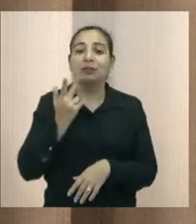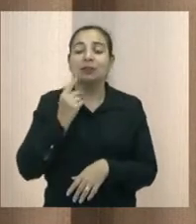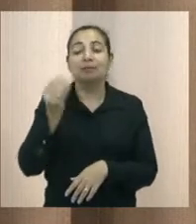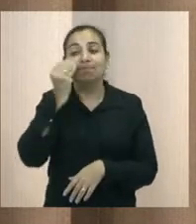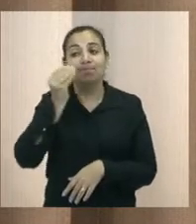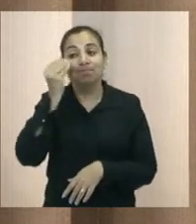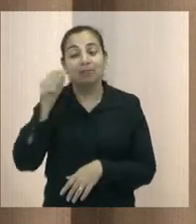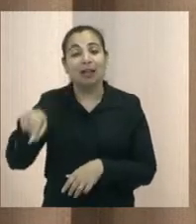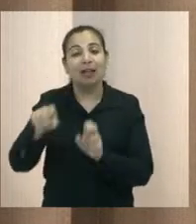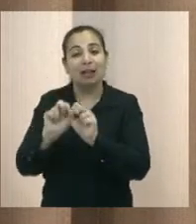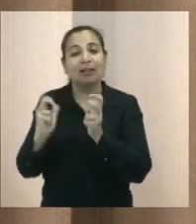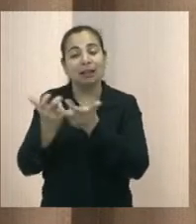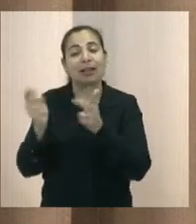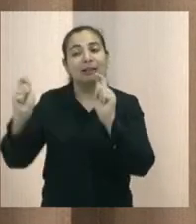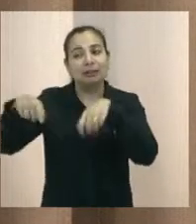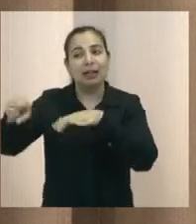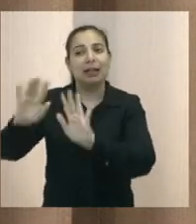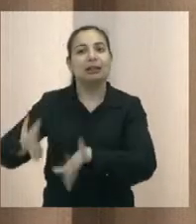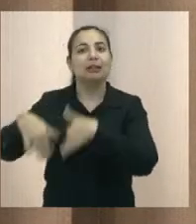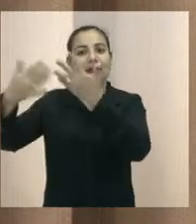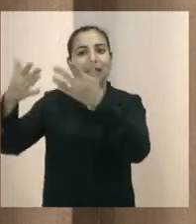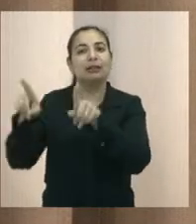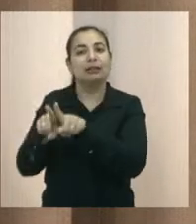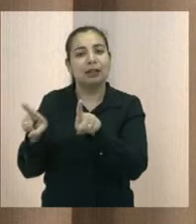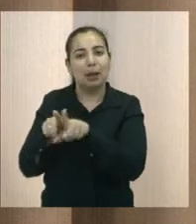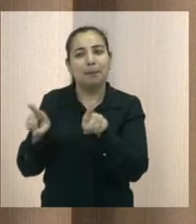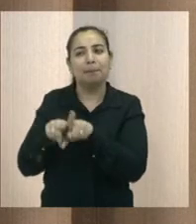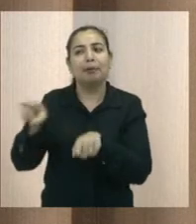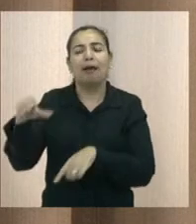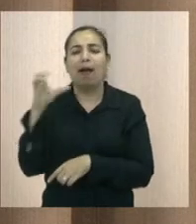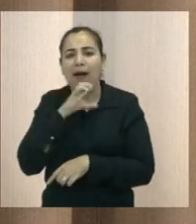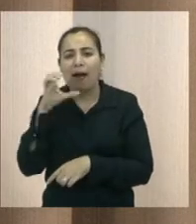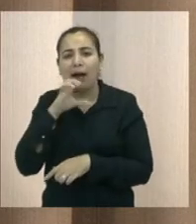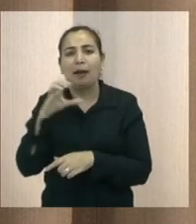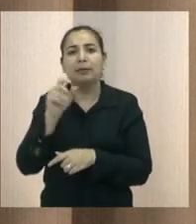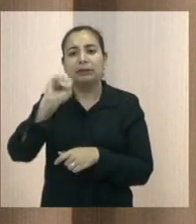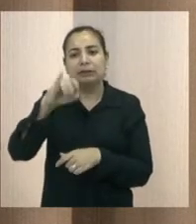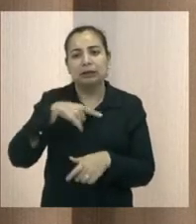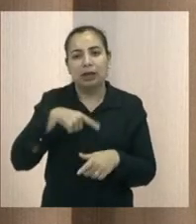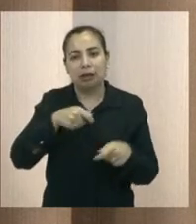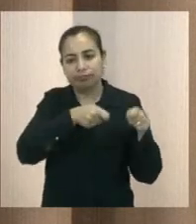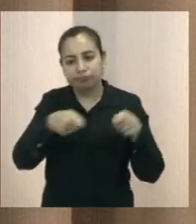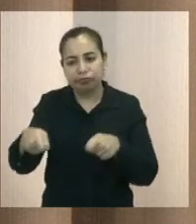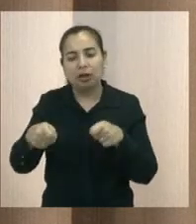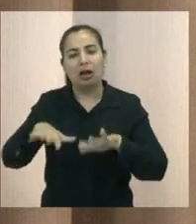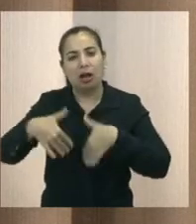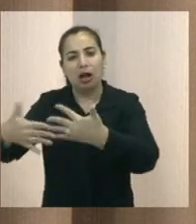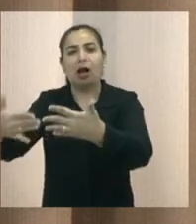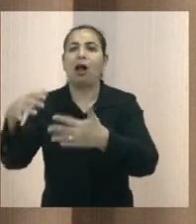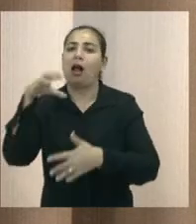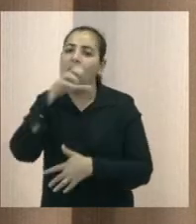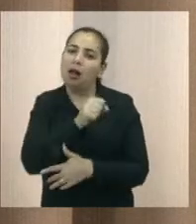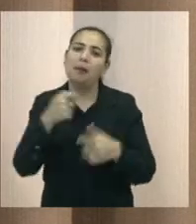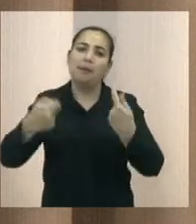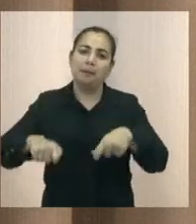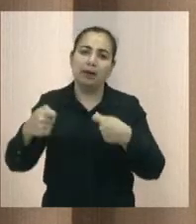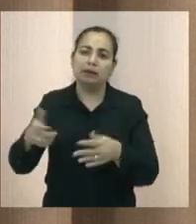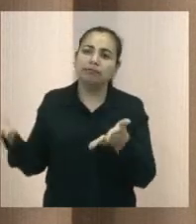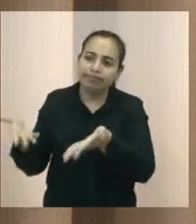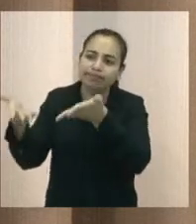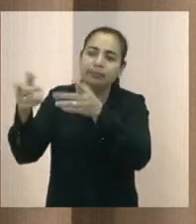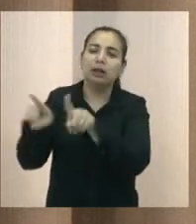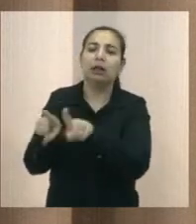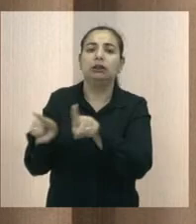Municipal ela possa avançar também, né, na celeridade de tramitação das matérias das vereadoras, dos vereadores, para que a população